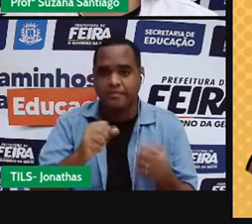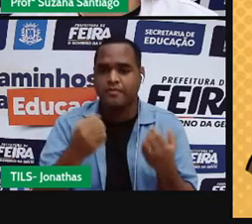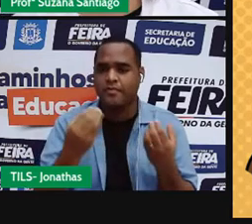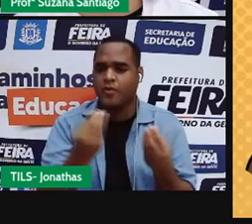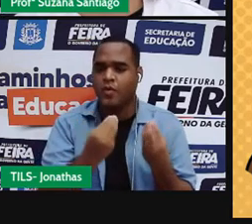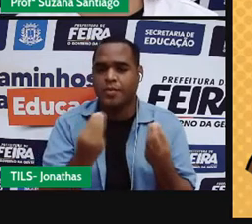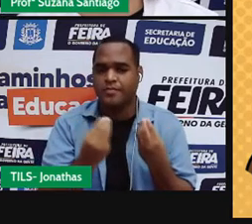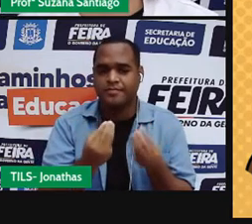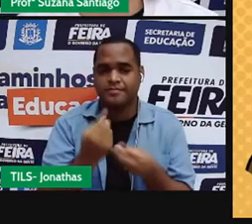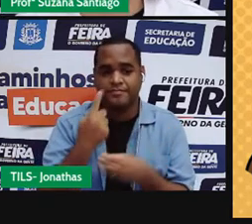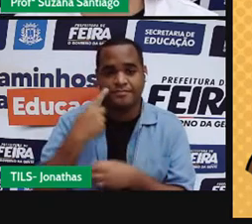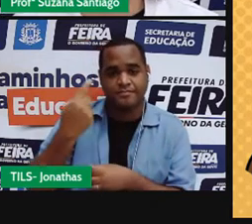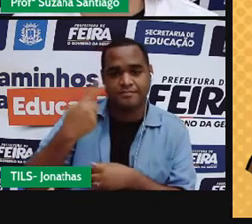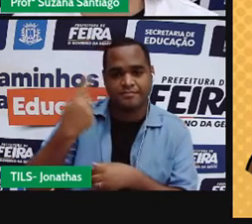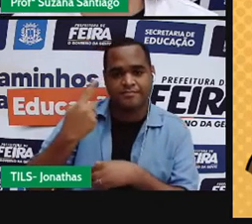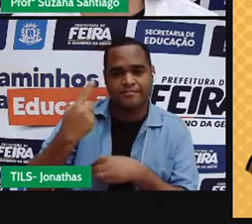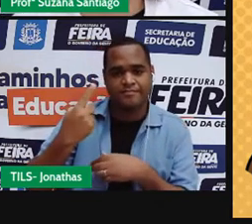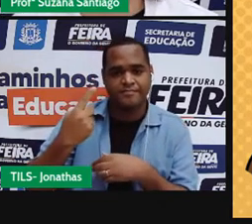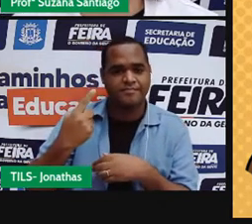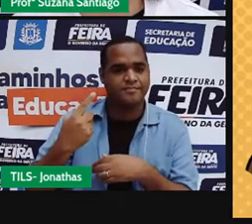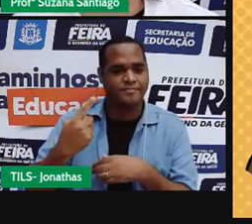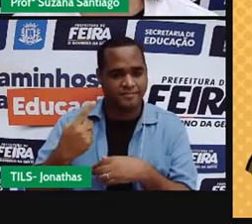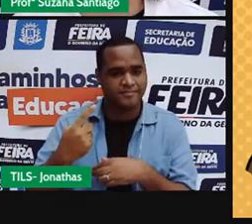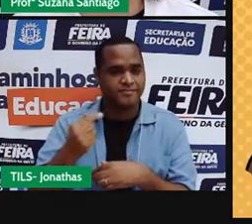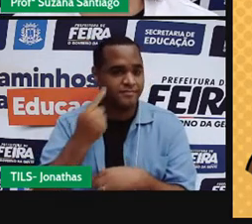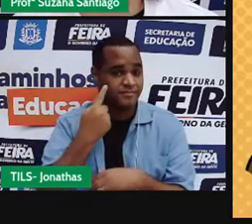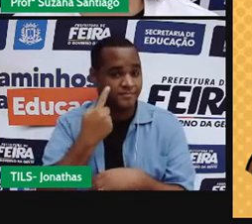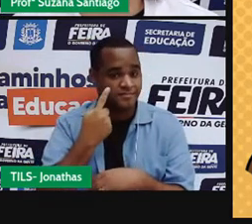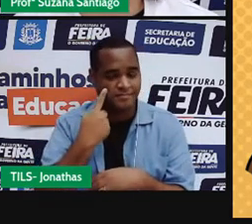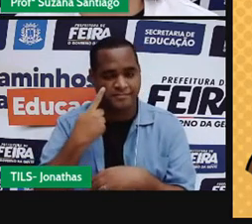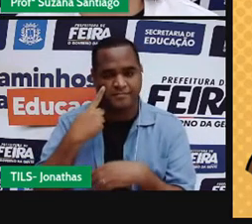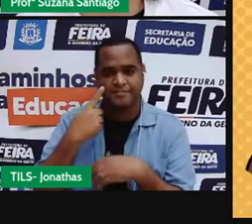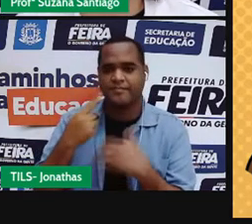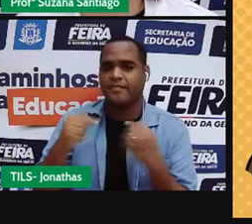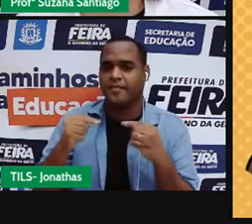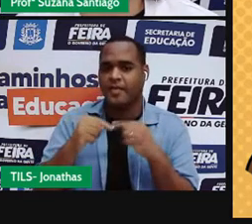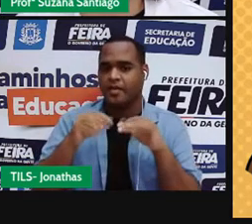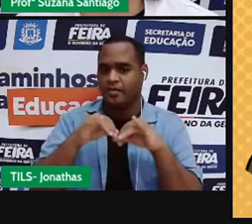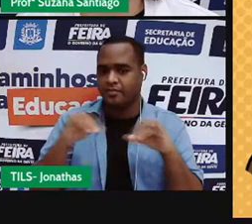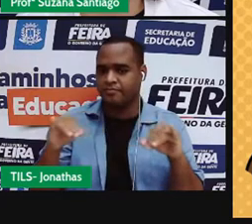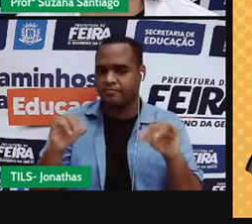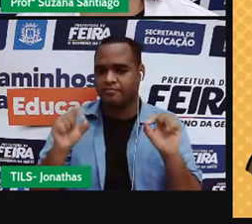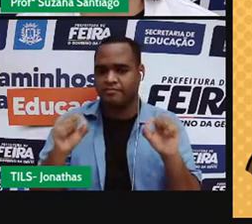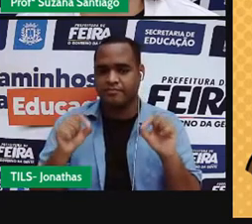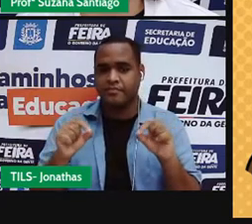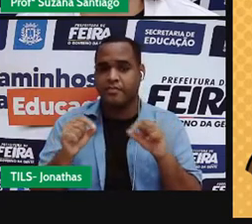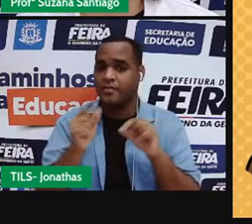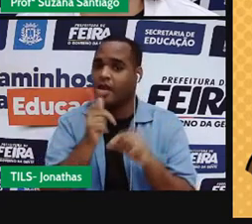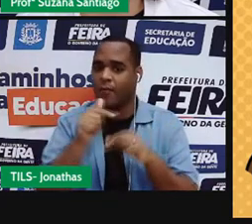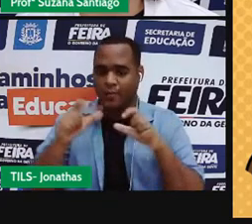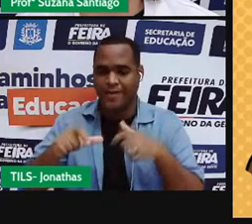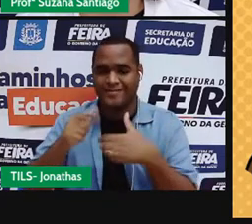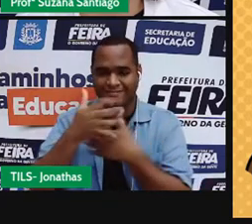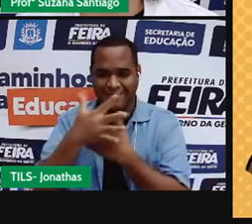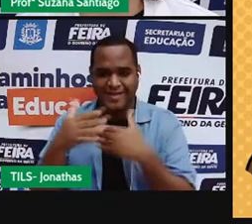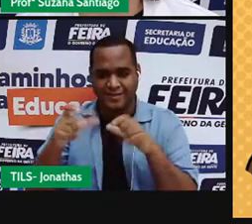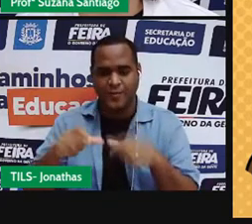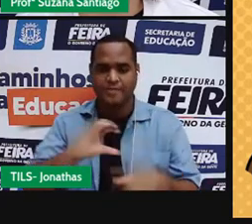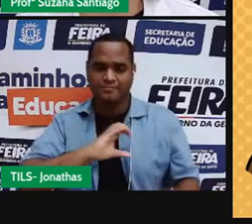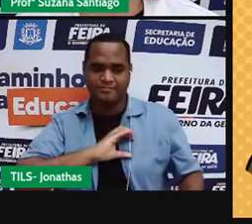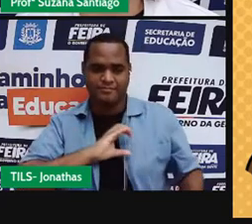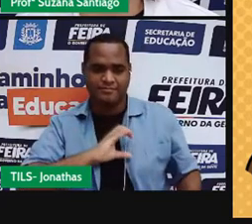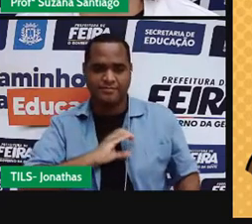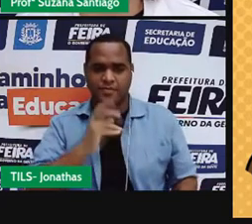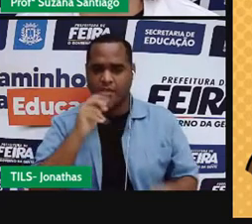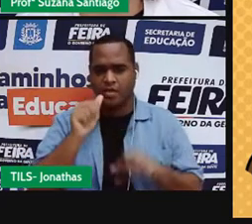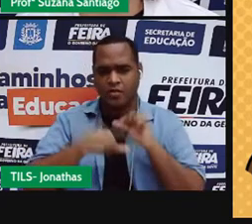pegar primeiro essa informação aqui, esse enunciado. Água de cidade do Canadá fica